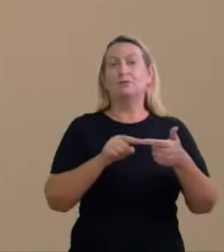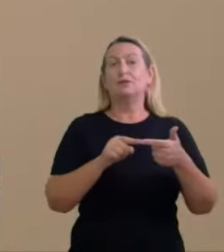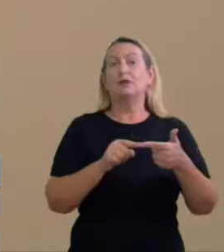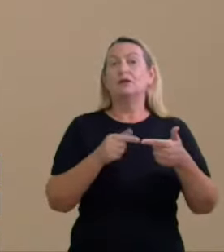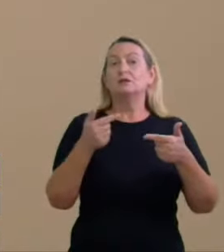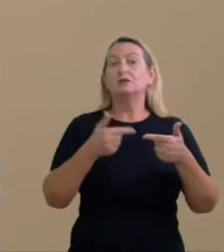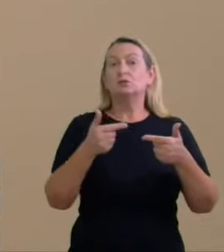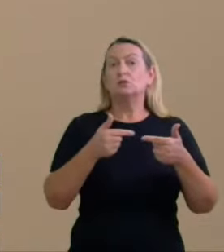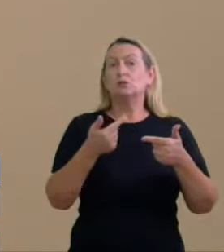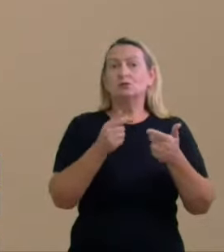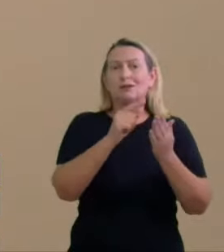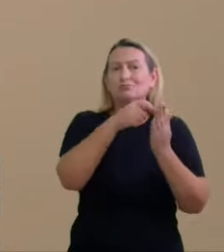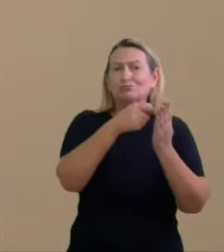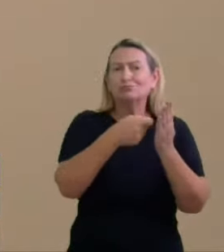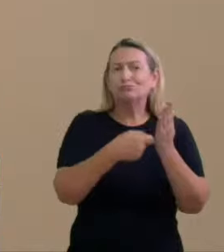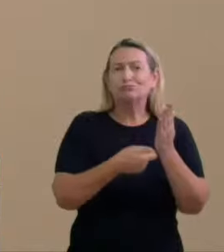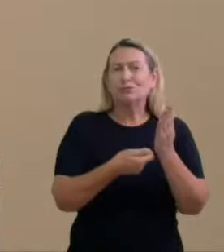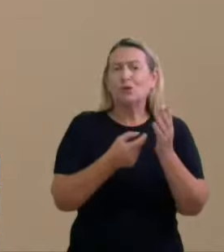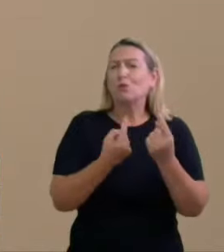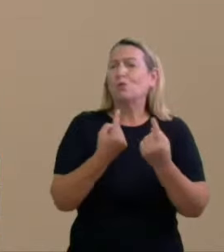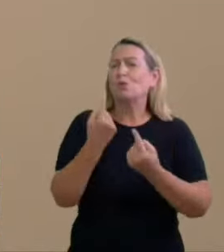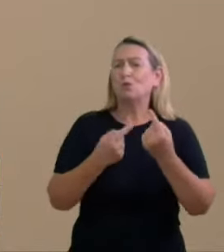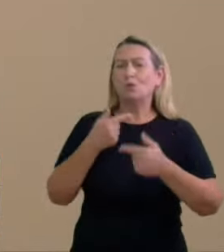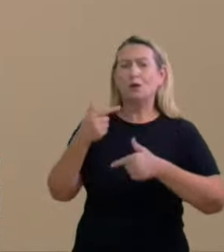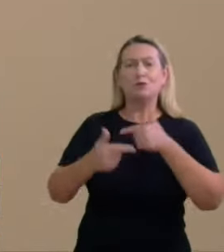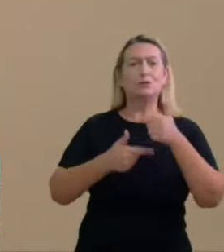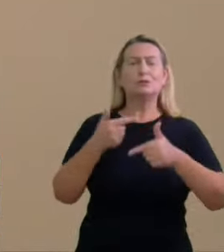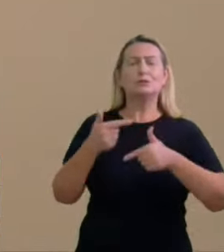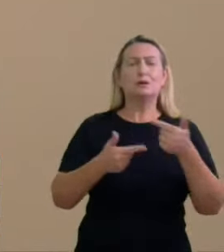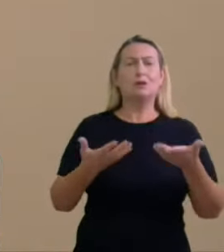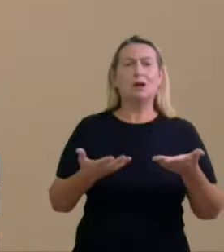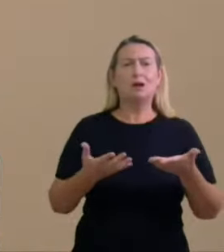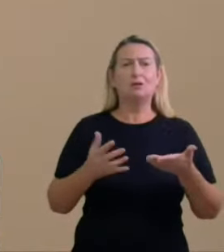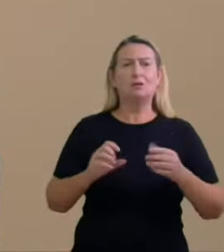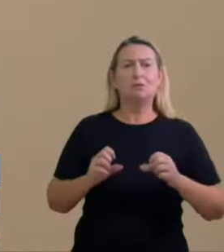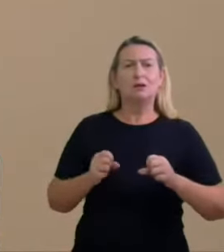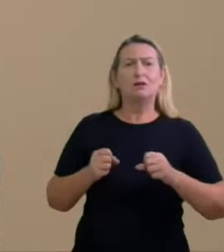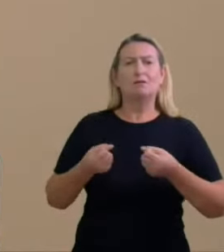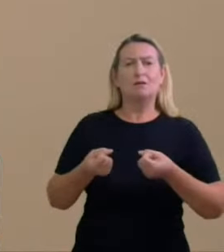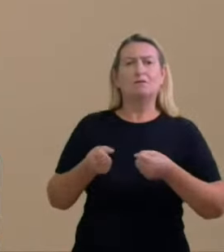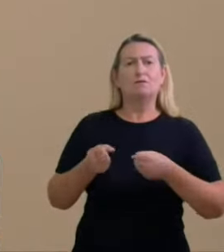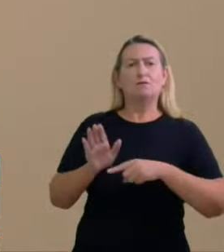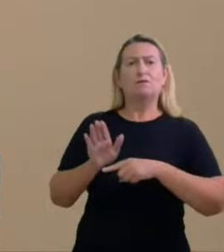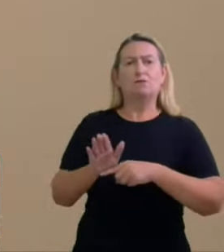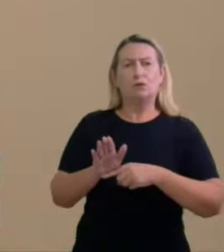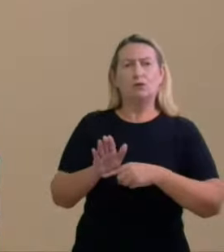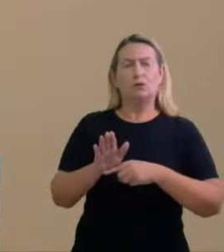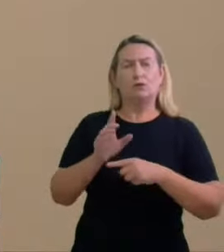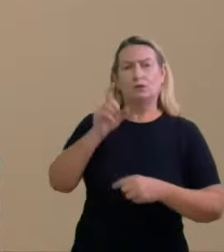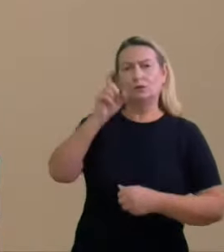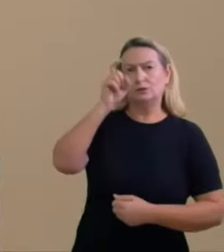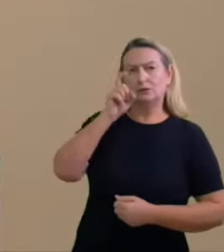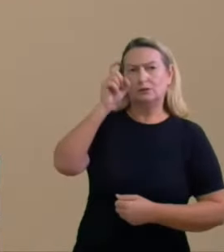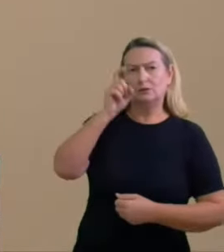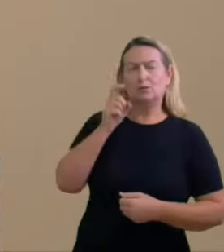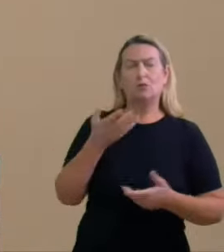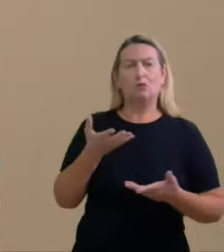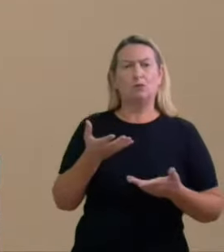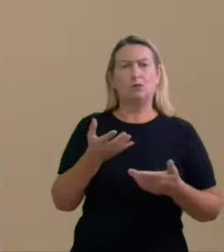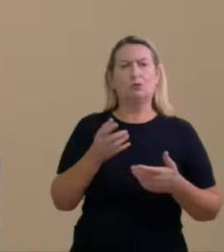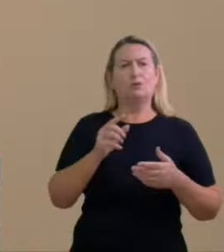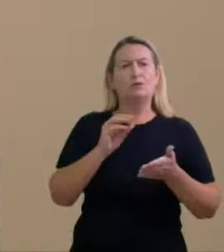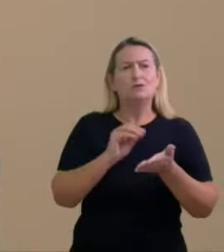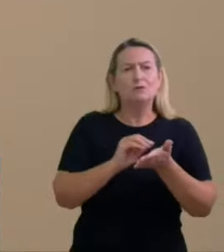suficientes a Identificar qual o trabalho realizado que foi feito a favor Sérgio moro valei dizer é vago e não tem menção a fatos jurídicos